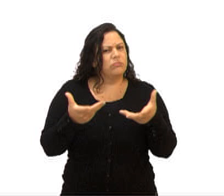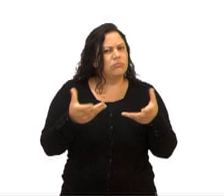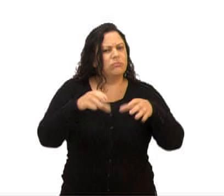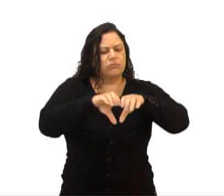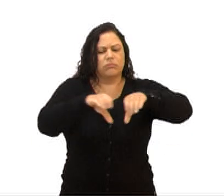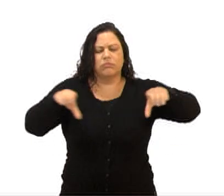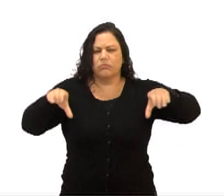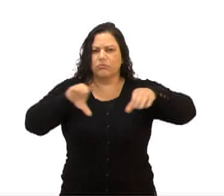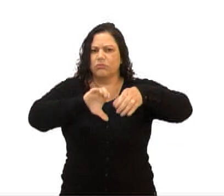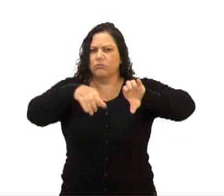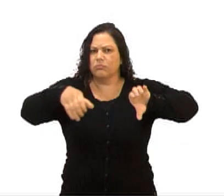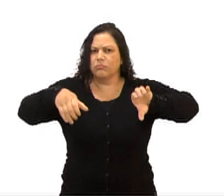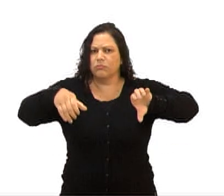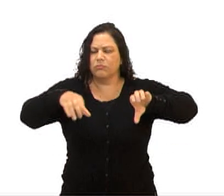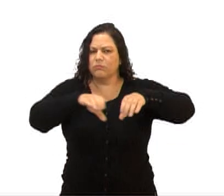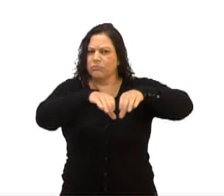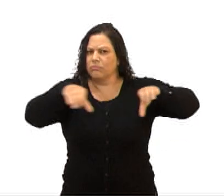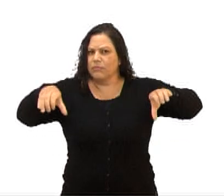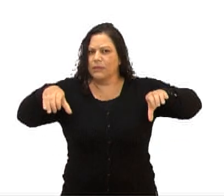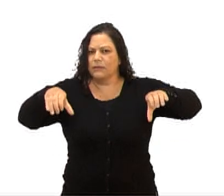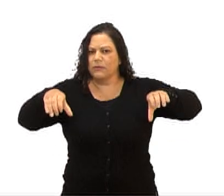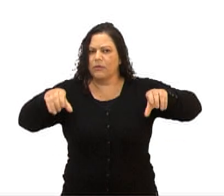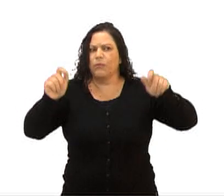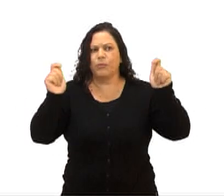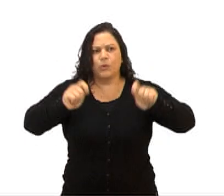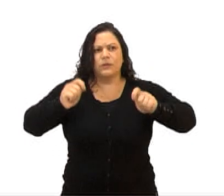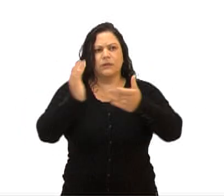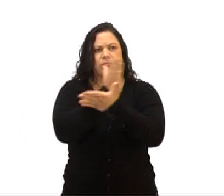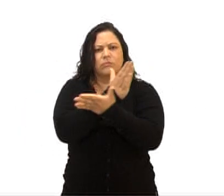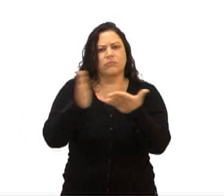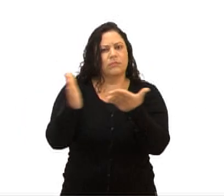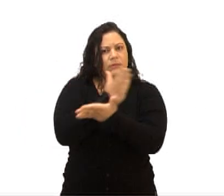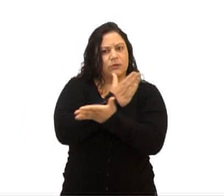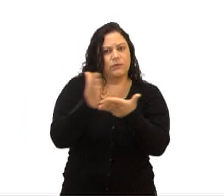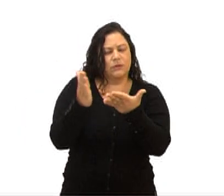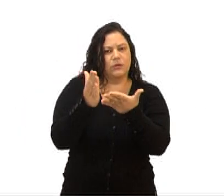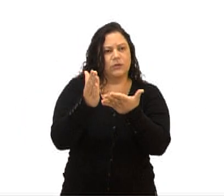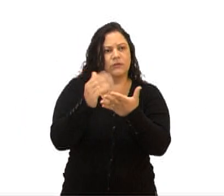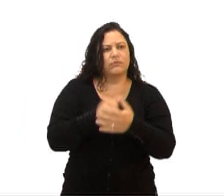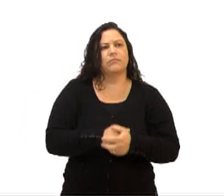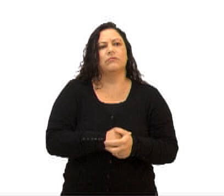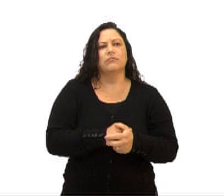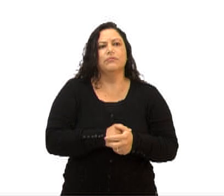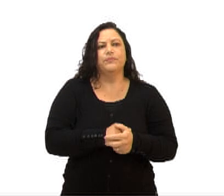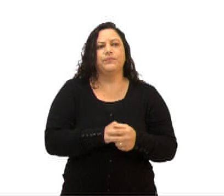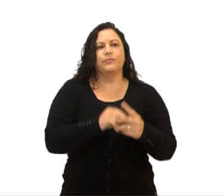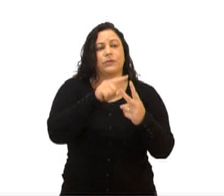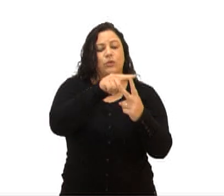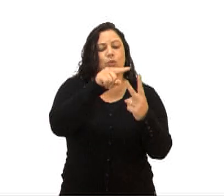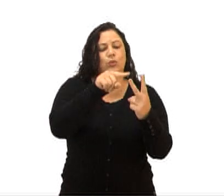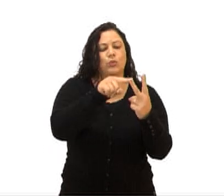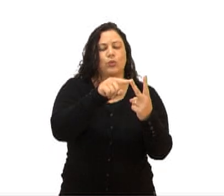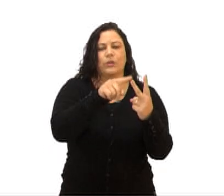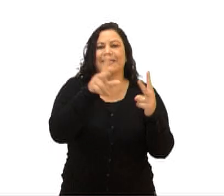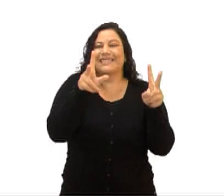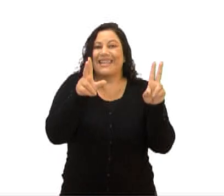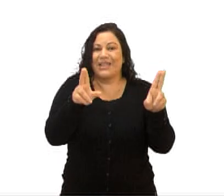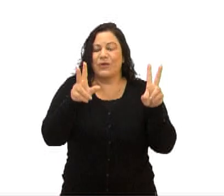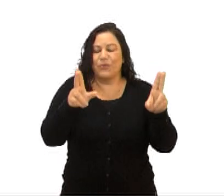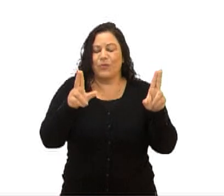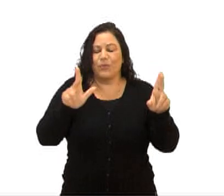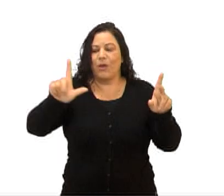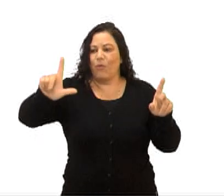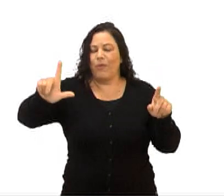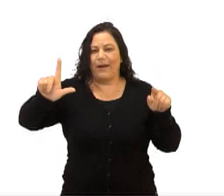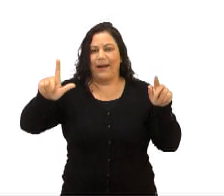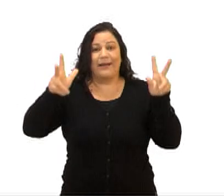que a peça pode ser dividido, né? 2 hexágonos de lados iguais, figura